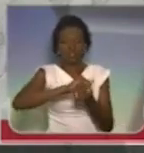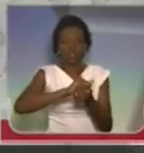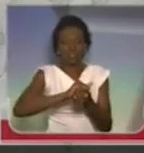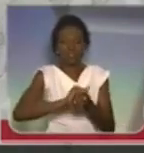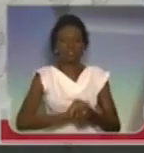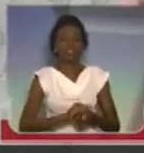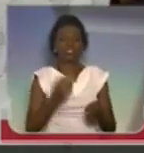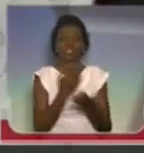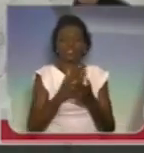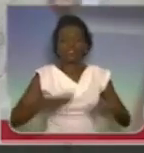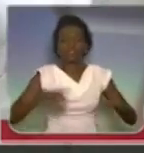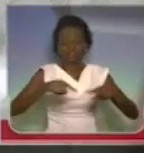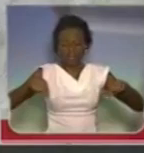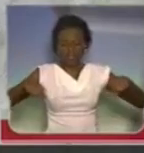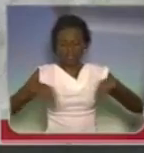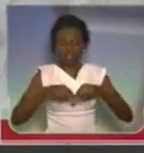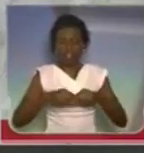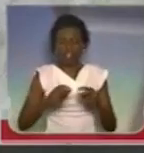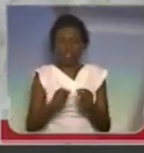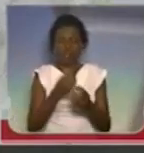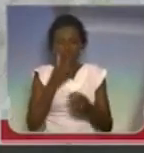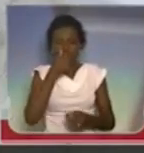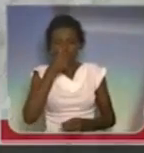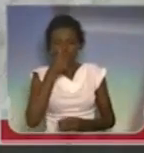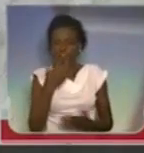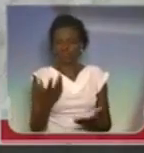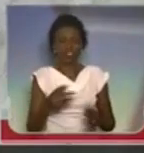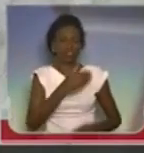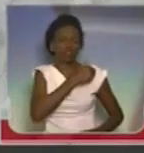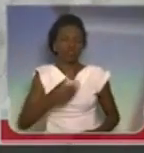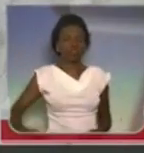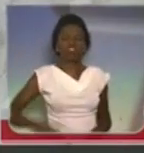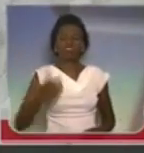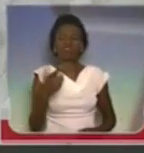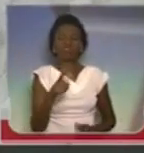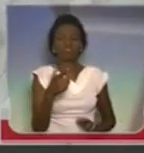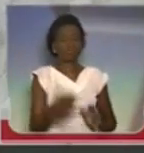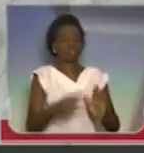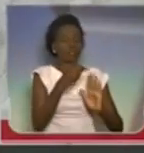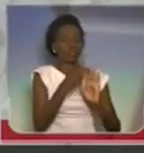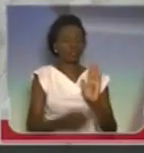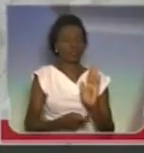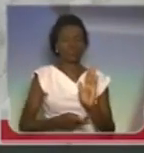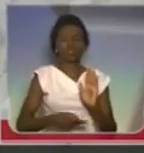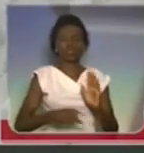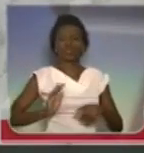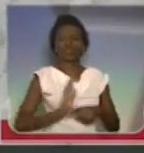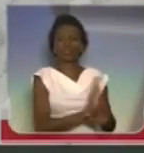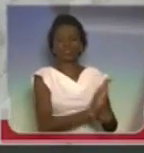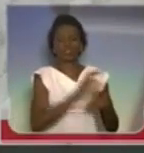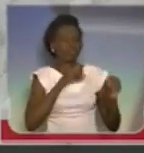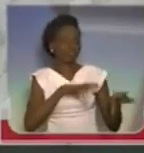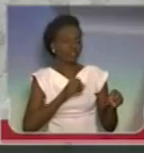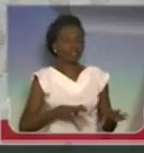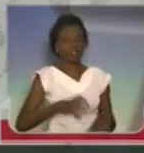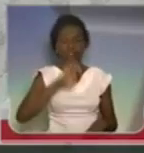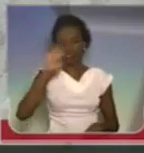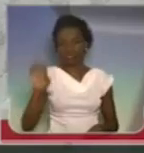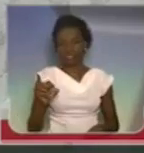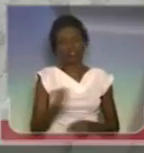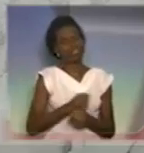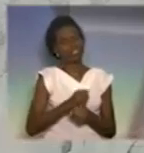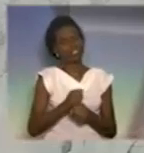salas então é esse governo realmente não tem projeto para a educação do estado há muitos anos que não há projeto